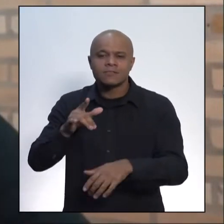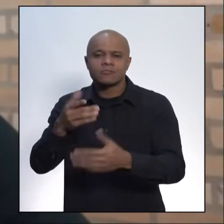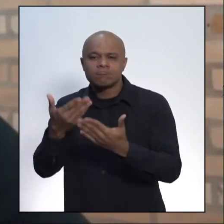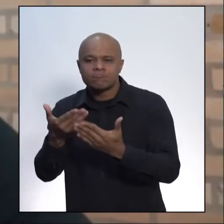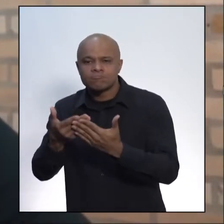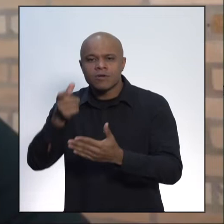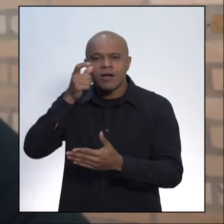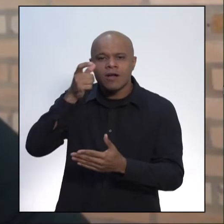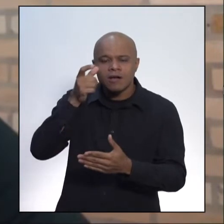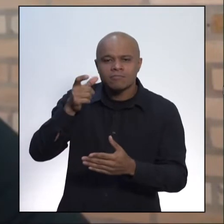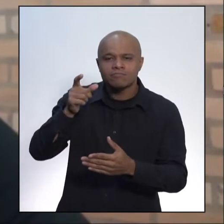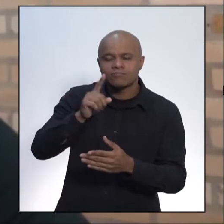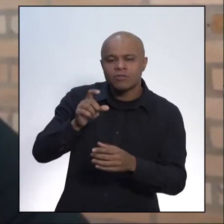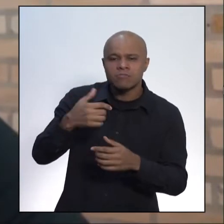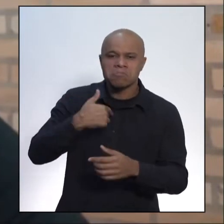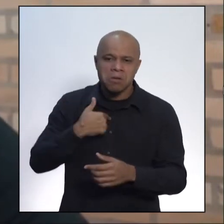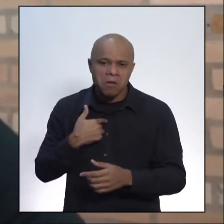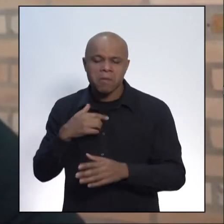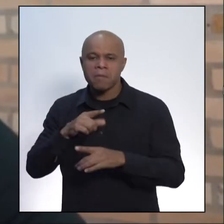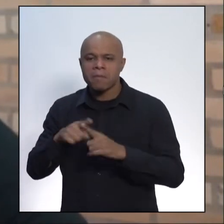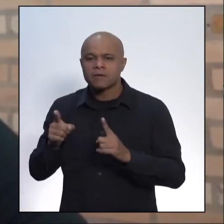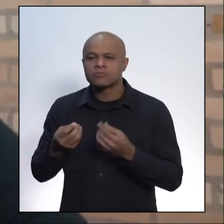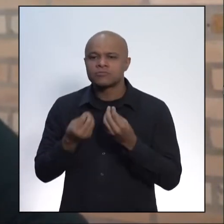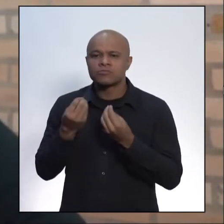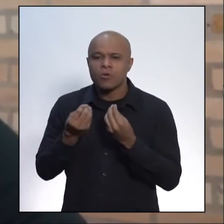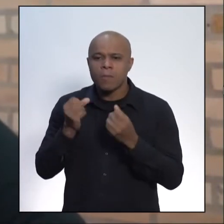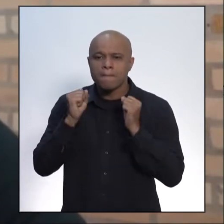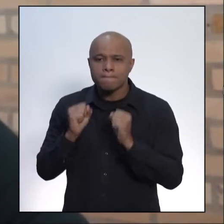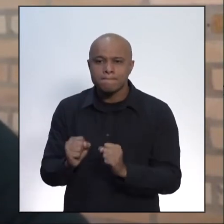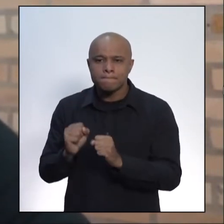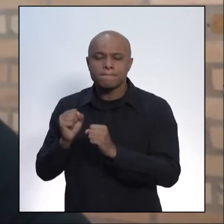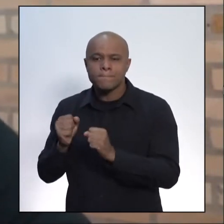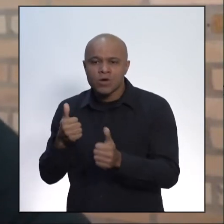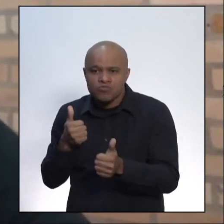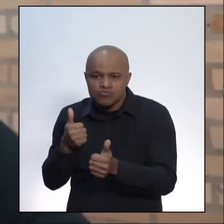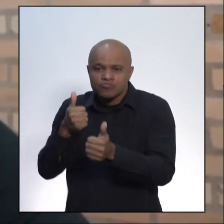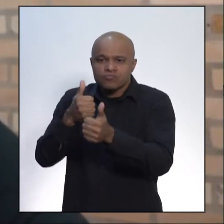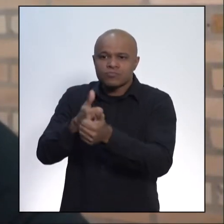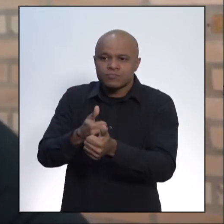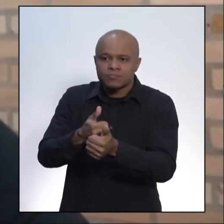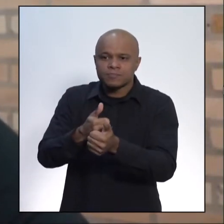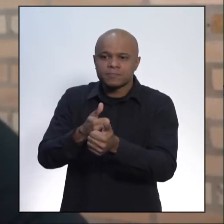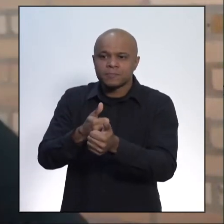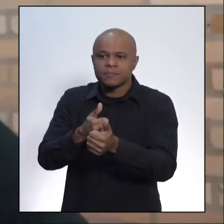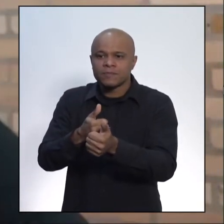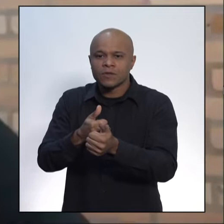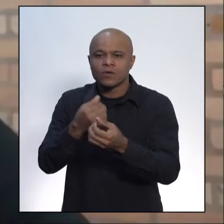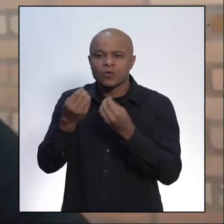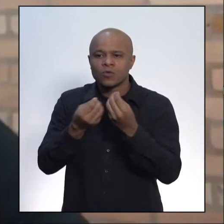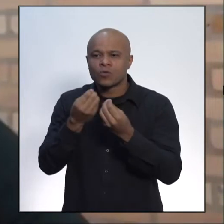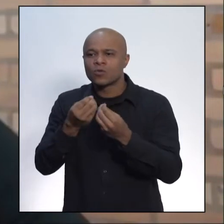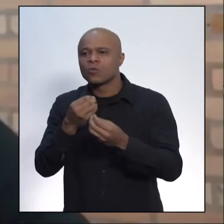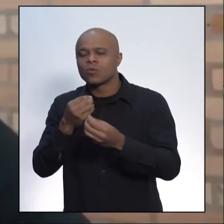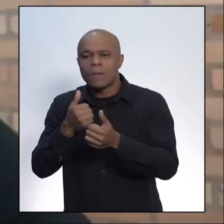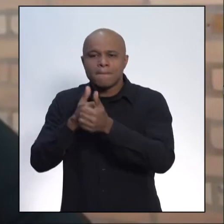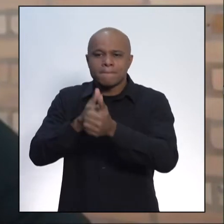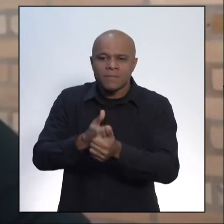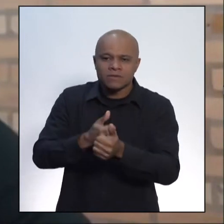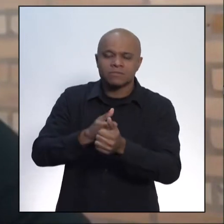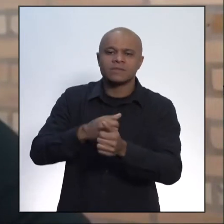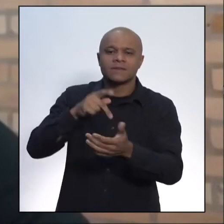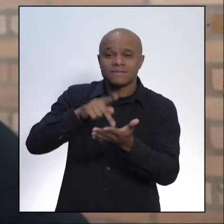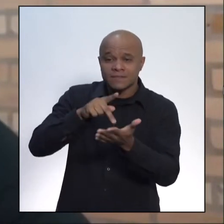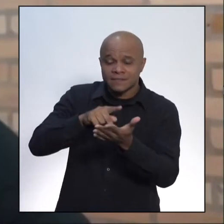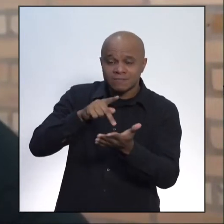sou eu que estou ministrando essa aula, como é que eu posso fazer uma aproximação disso, né? Como é que eu posso aproximar daquela realidade?